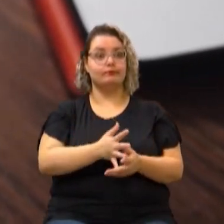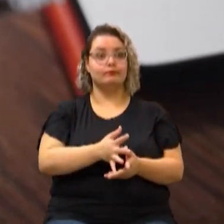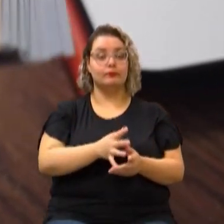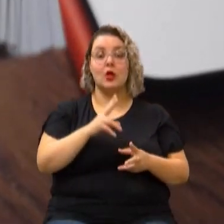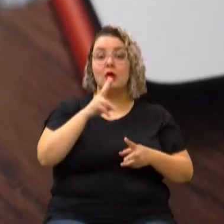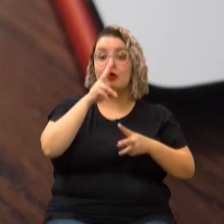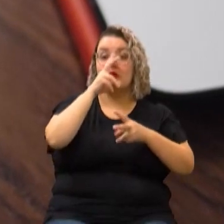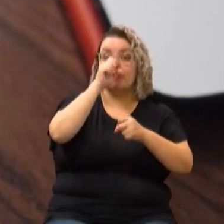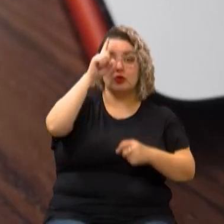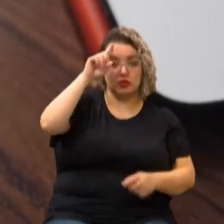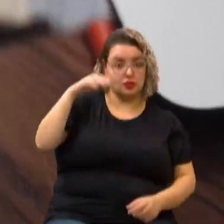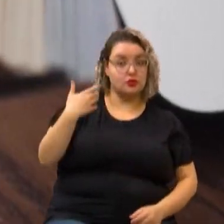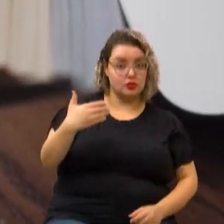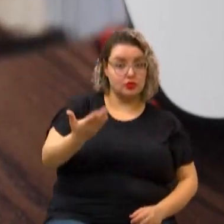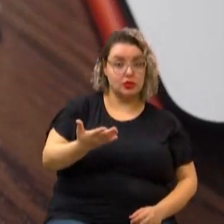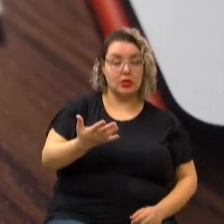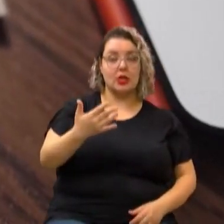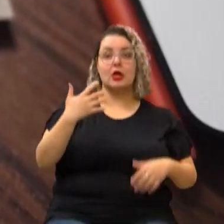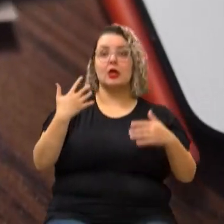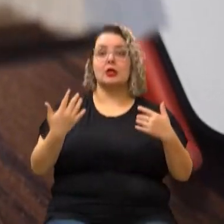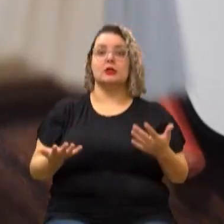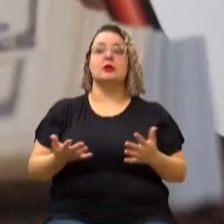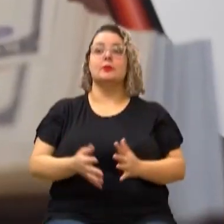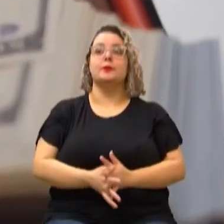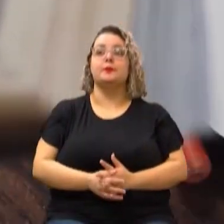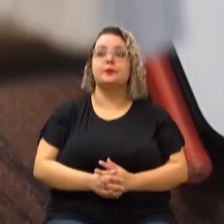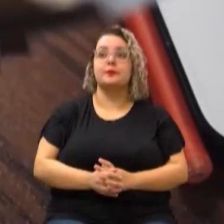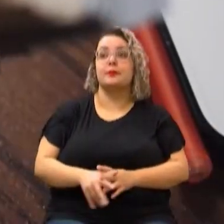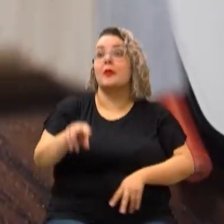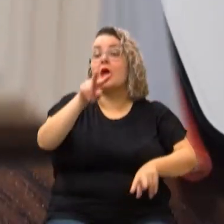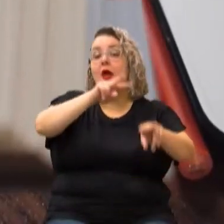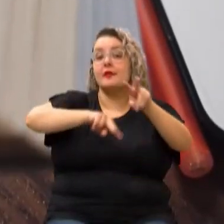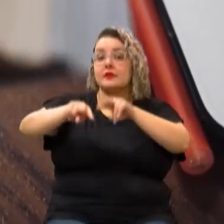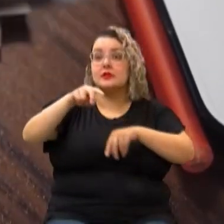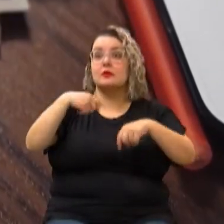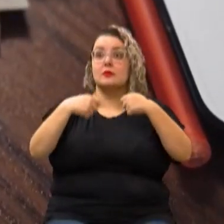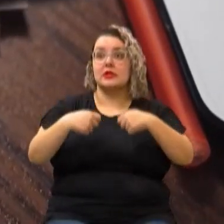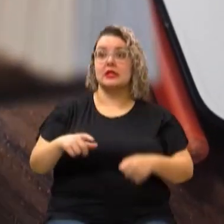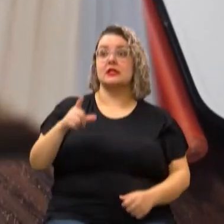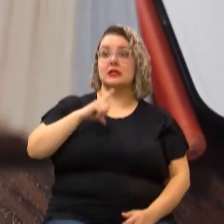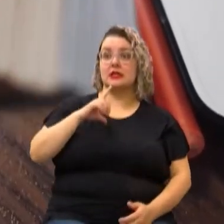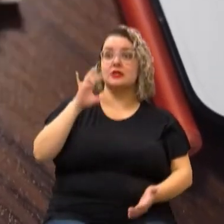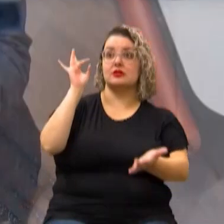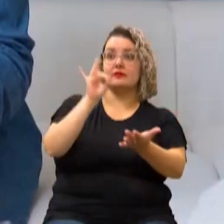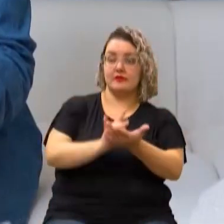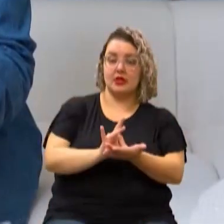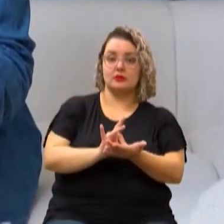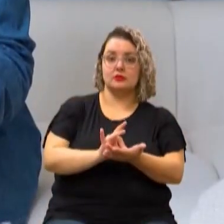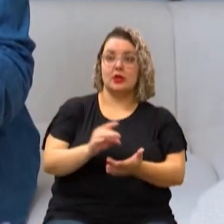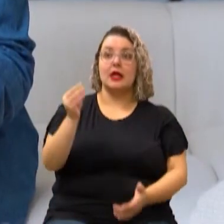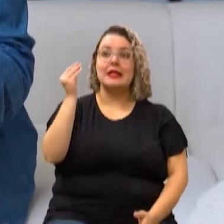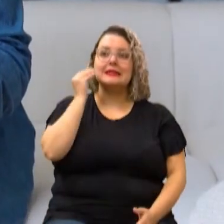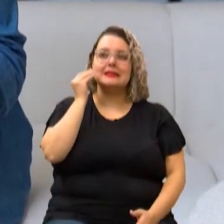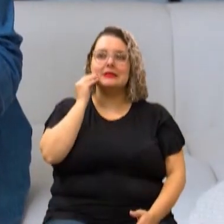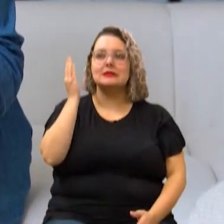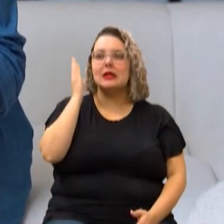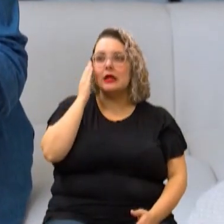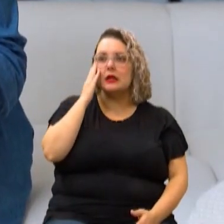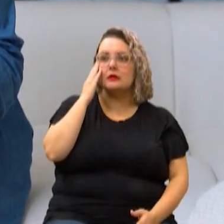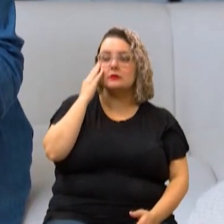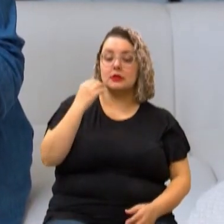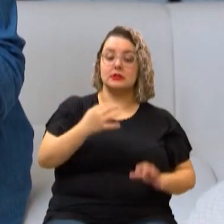Selic. Isso vai trazendo um panorama muito importante para a gente. O que é a taxa Selic? É a taxa básica do governo, é ali que